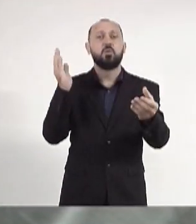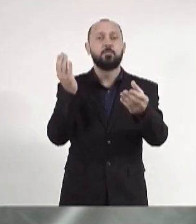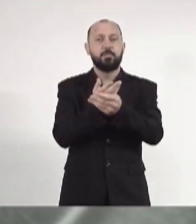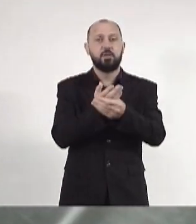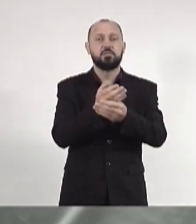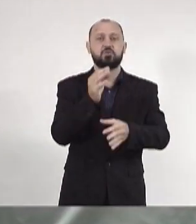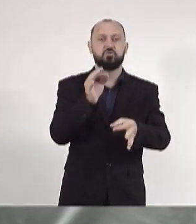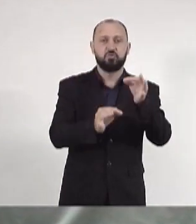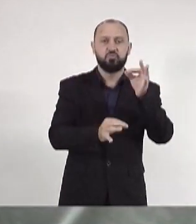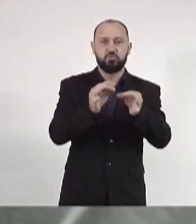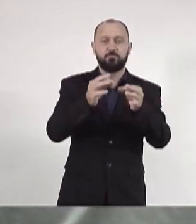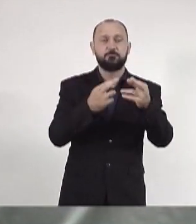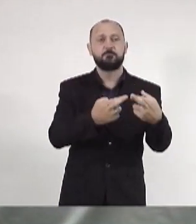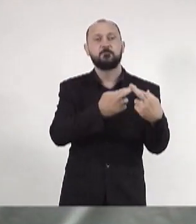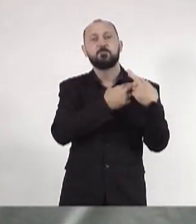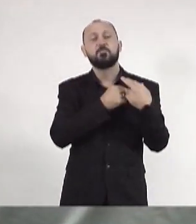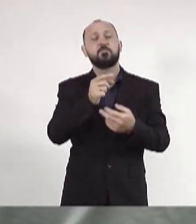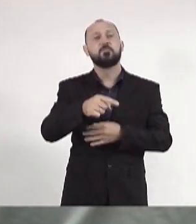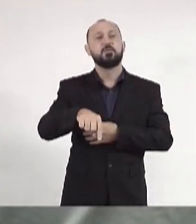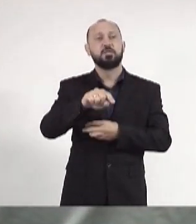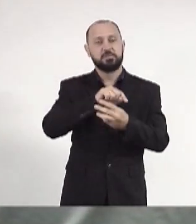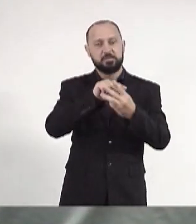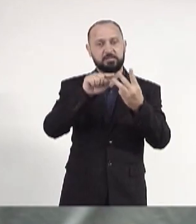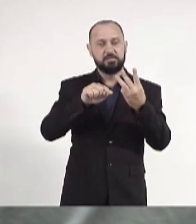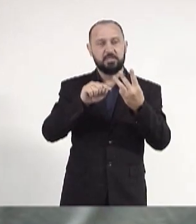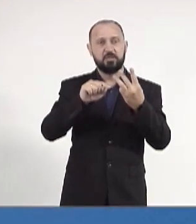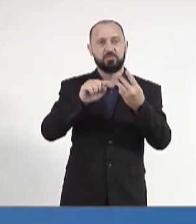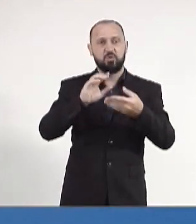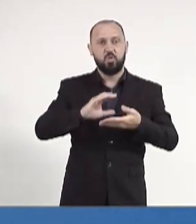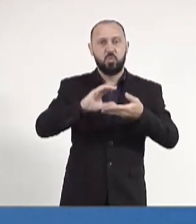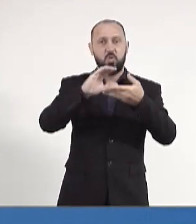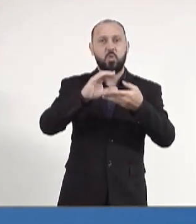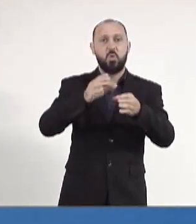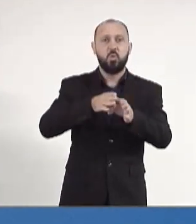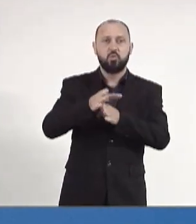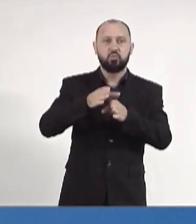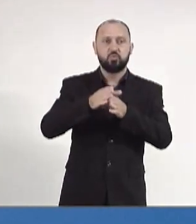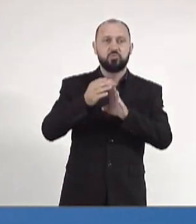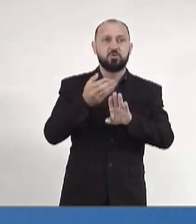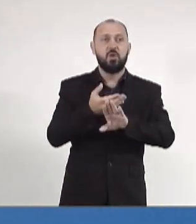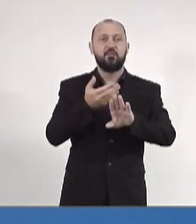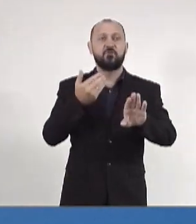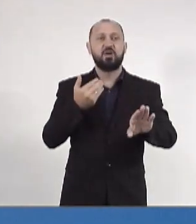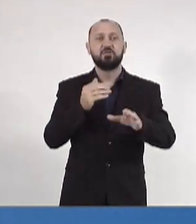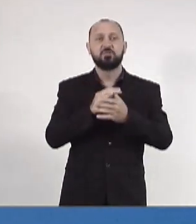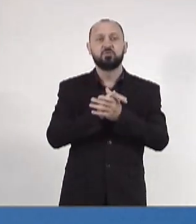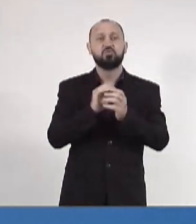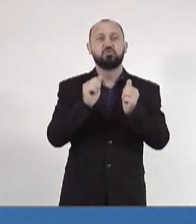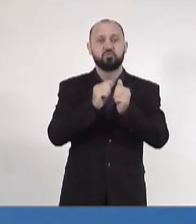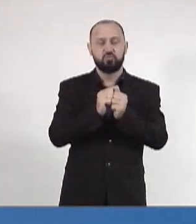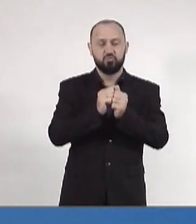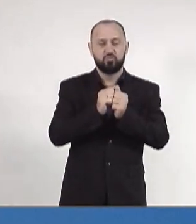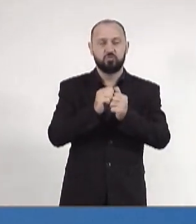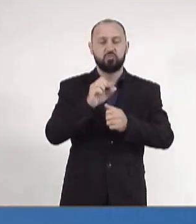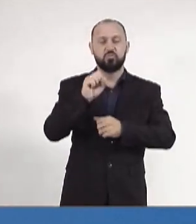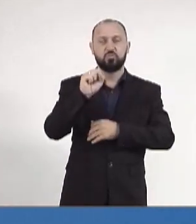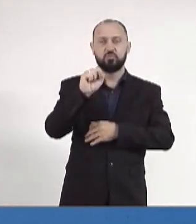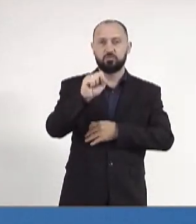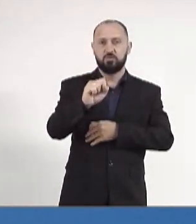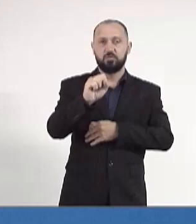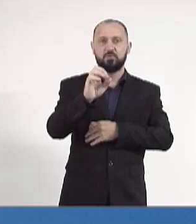processos judiciais a que respondem esses 3 conselheiros afastados junto ao Superior Tribunal de